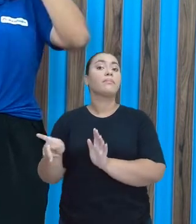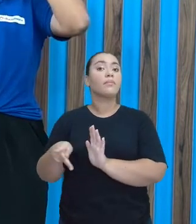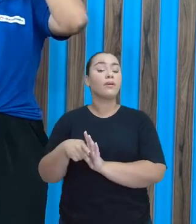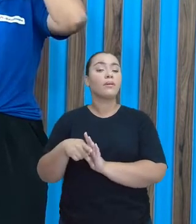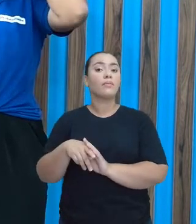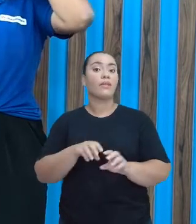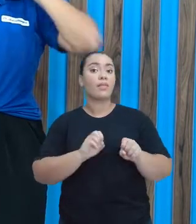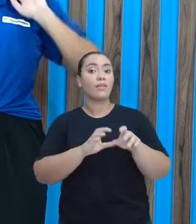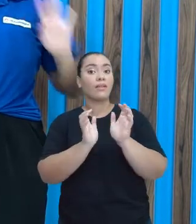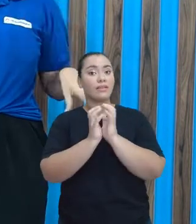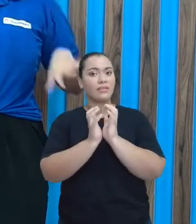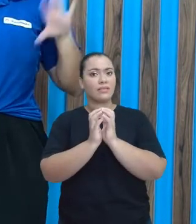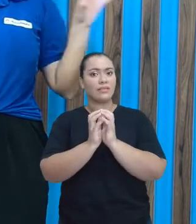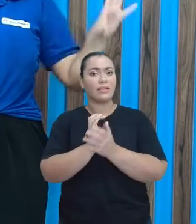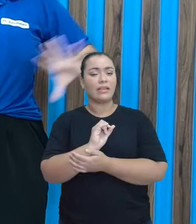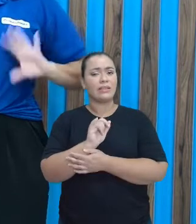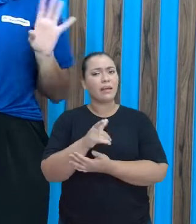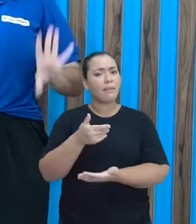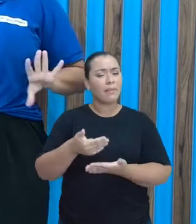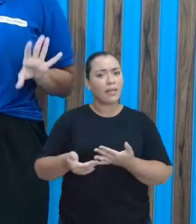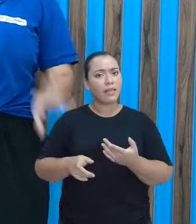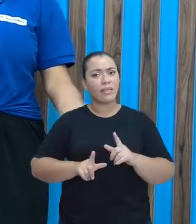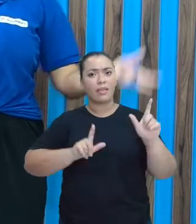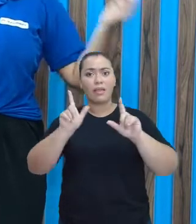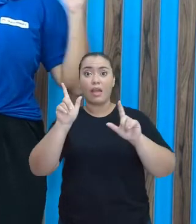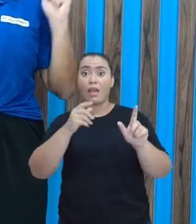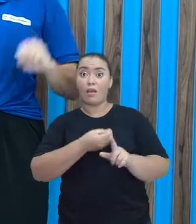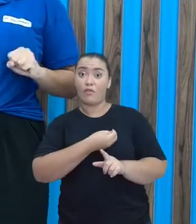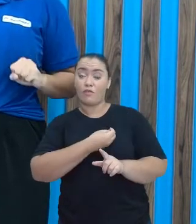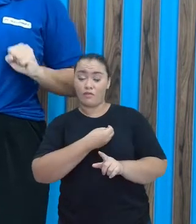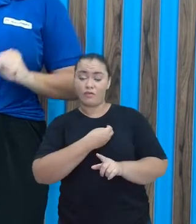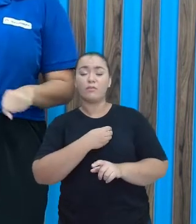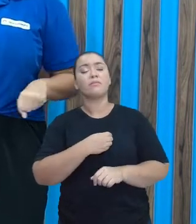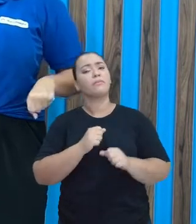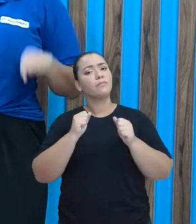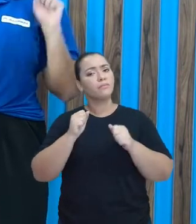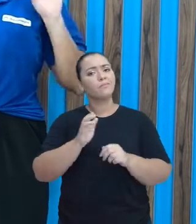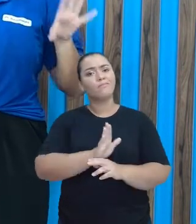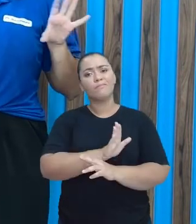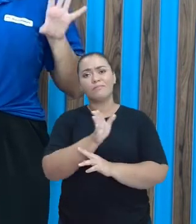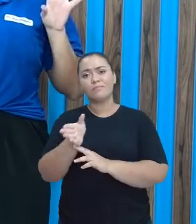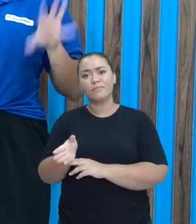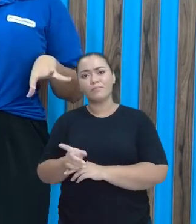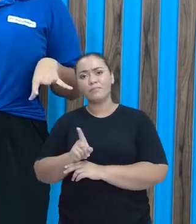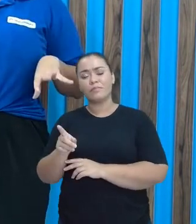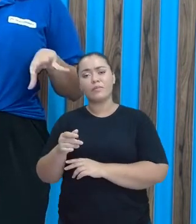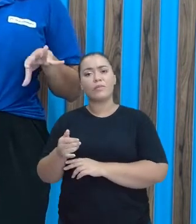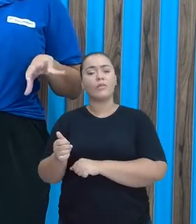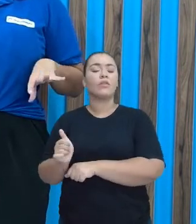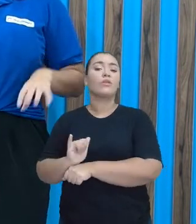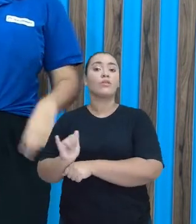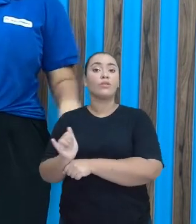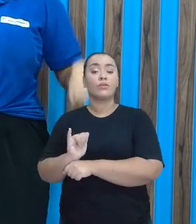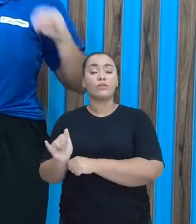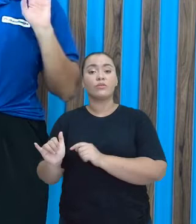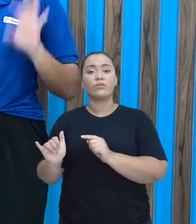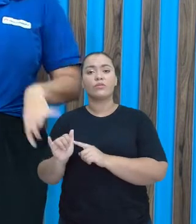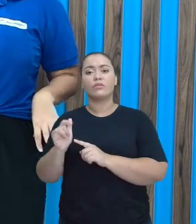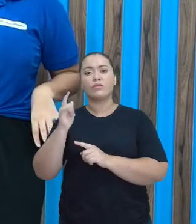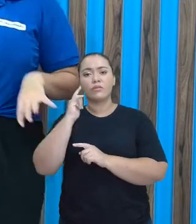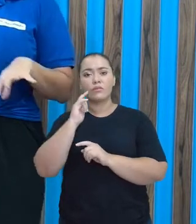Então, se vocês perderem aqui o ao vivo, vocês sempre podem ir no canal do YouTube,